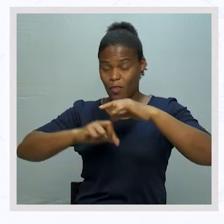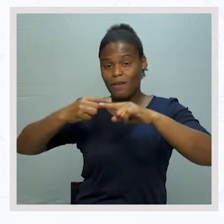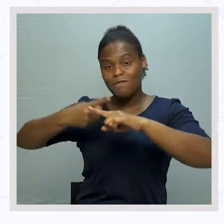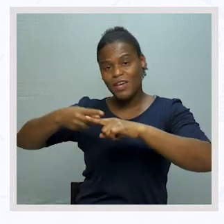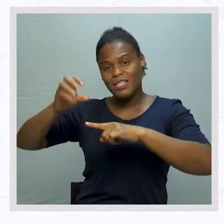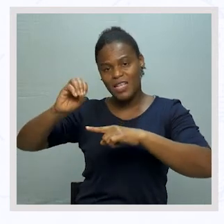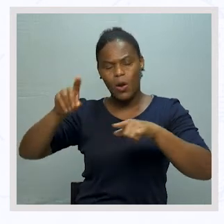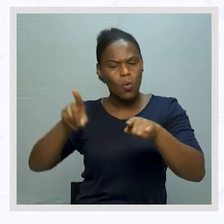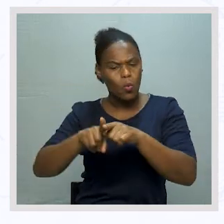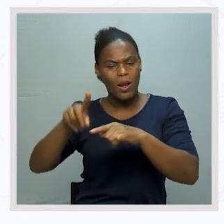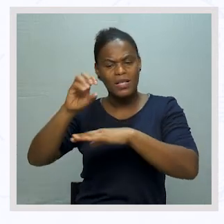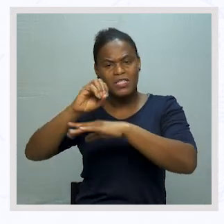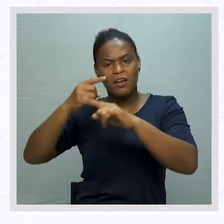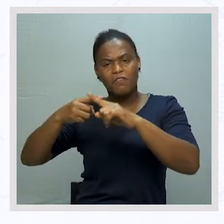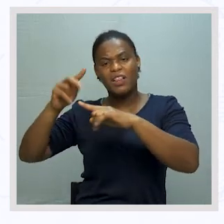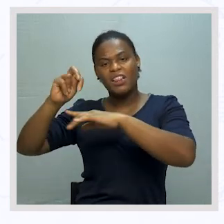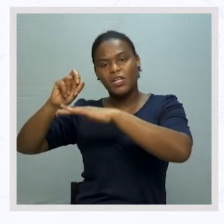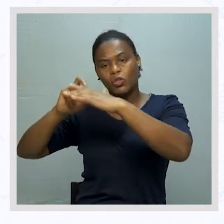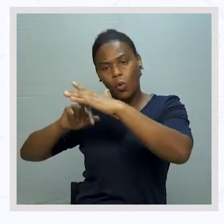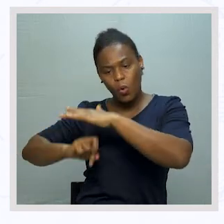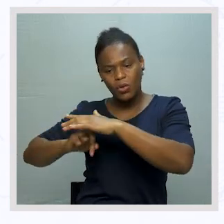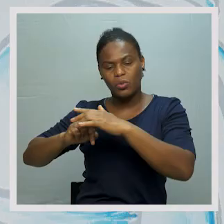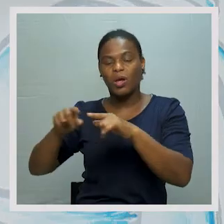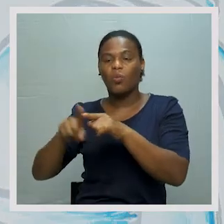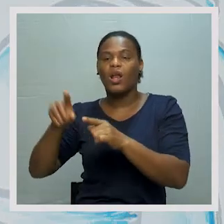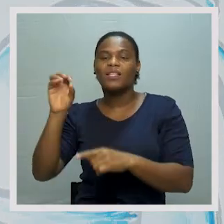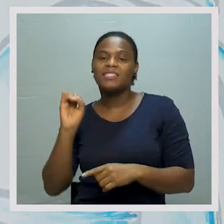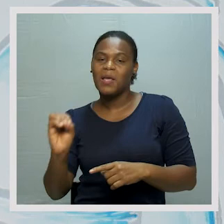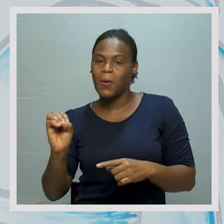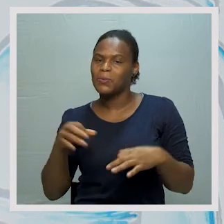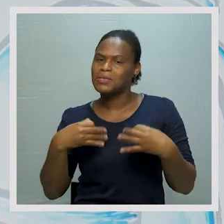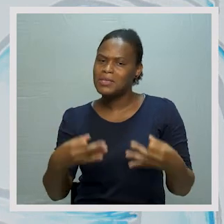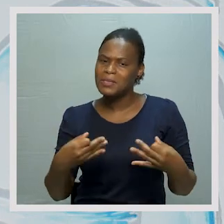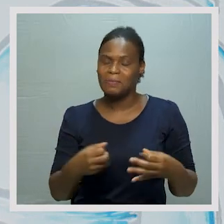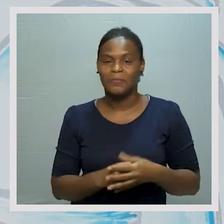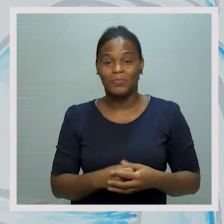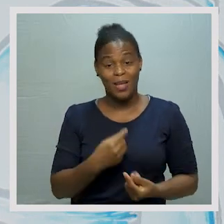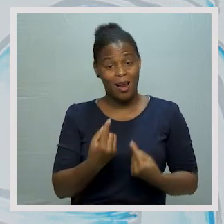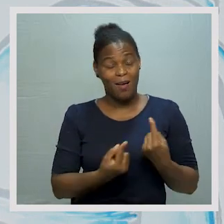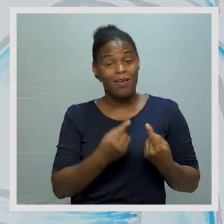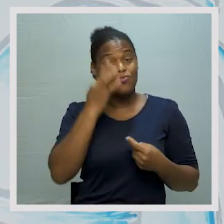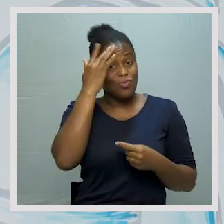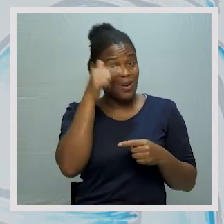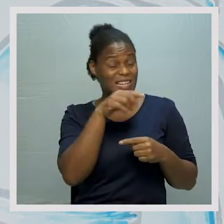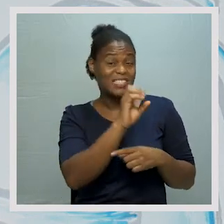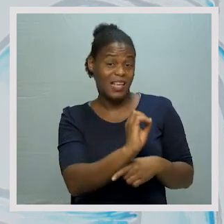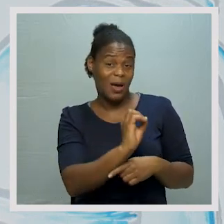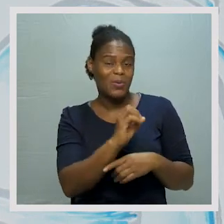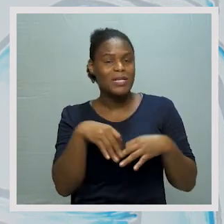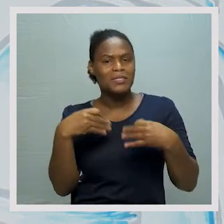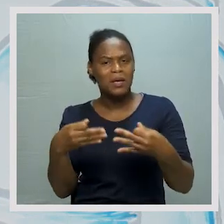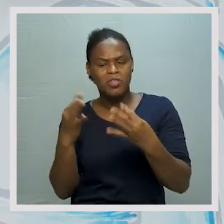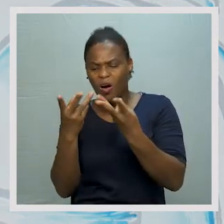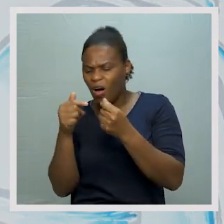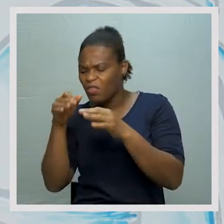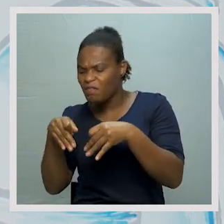ter 0 vezes 3 sobre 8. Qual é o resultado? 0. O que é que viram? Um dos fatores é 0, o resultado vai dar